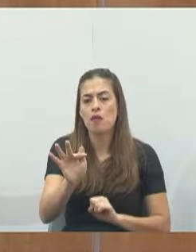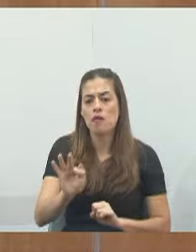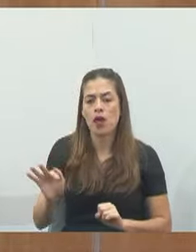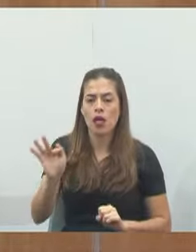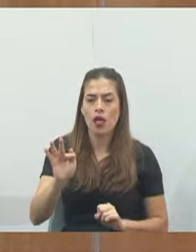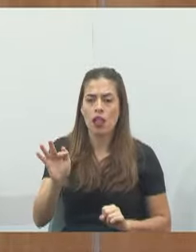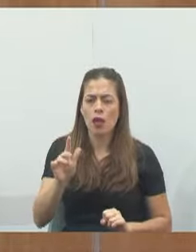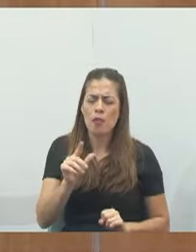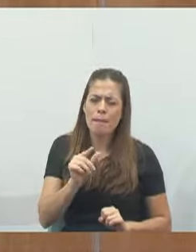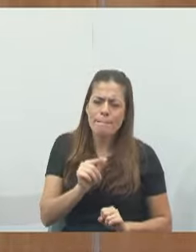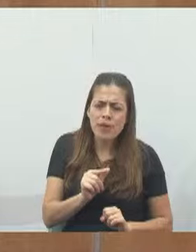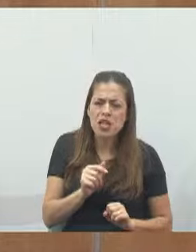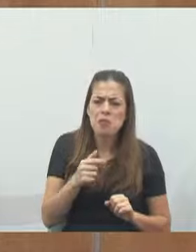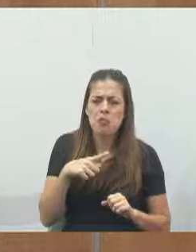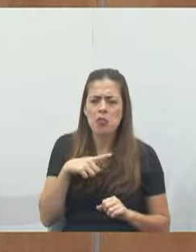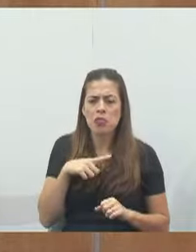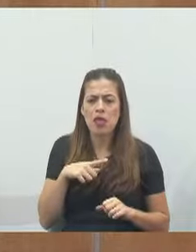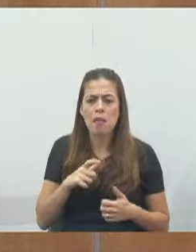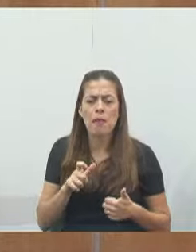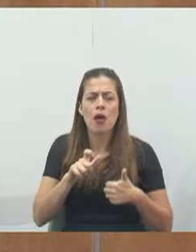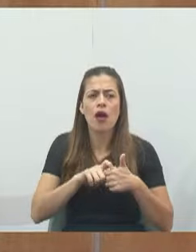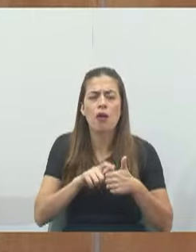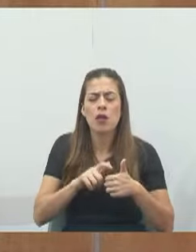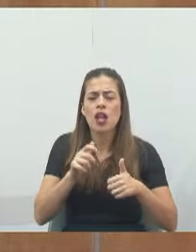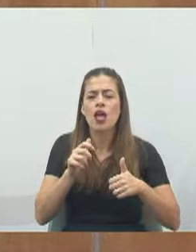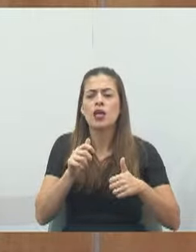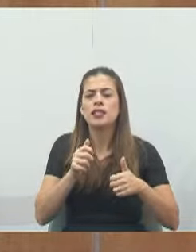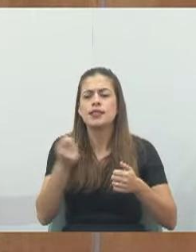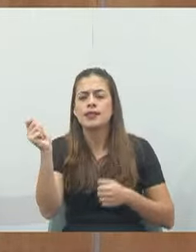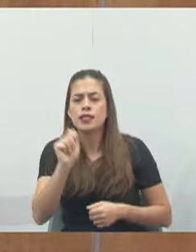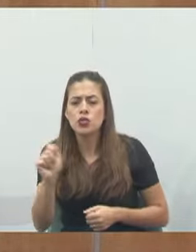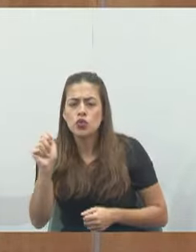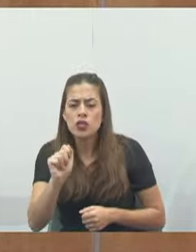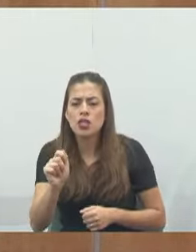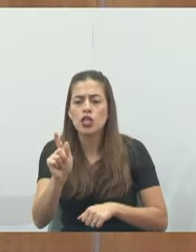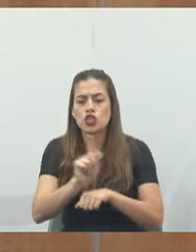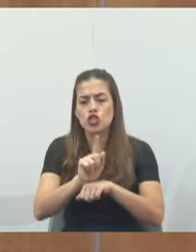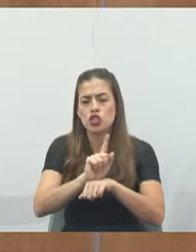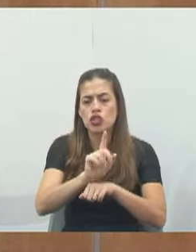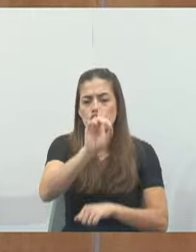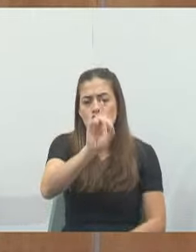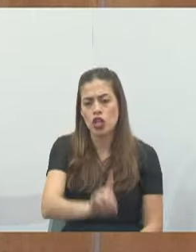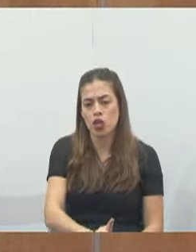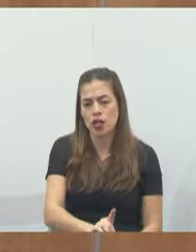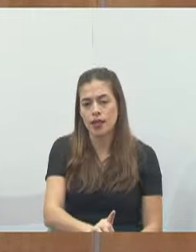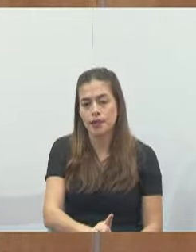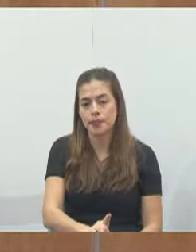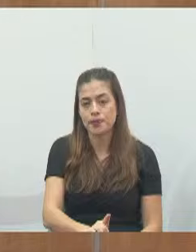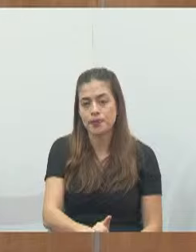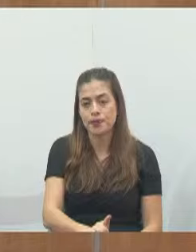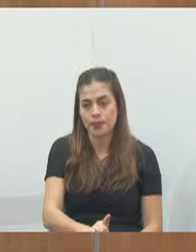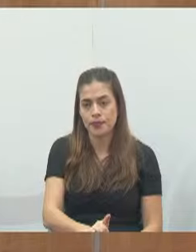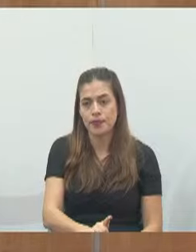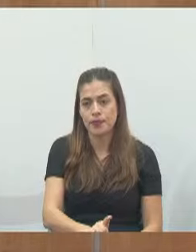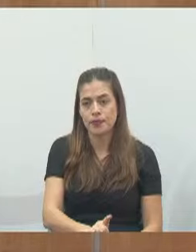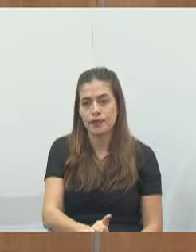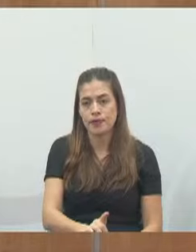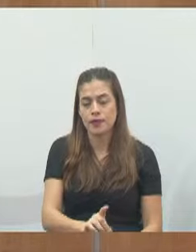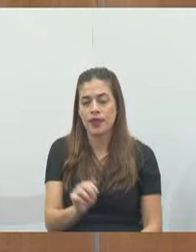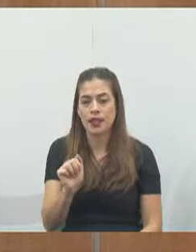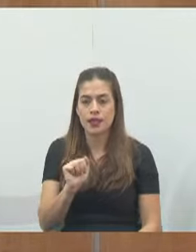o requisito mínimo para ocupar um cargo de assessoria, de gerência, de diretoria. Um assessor do